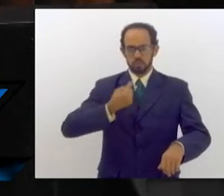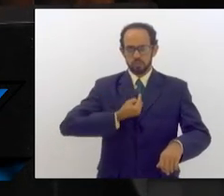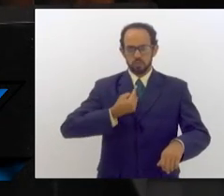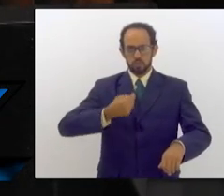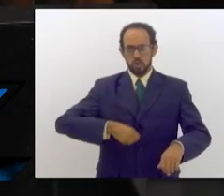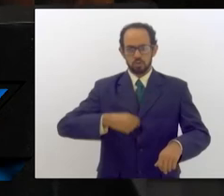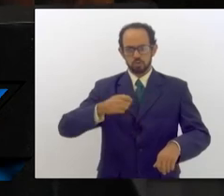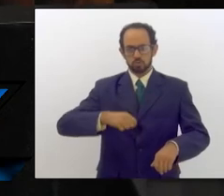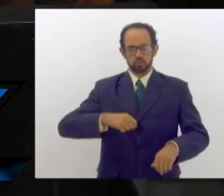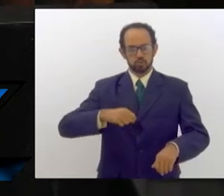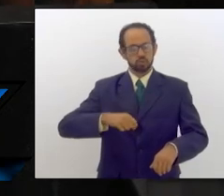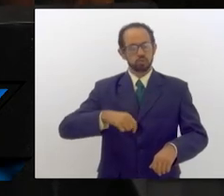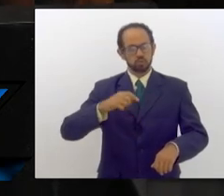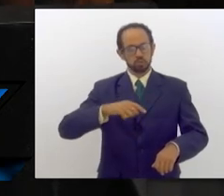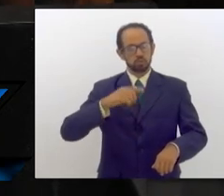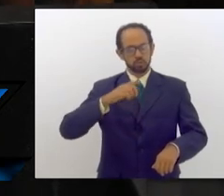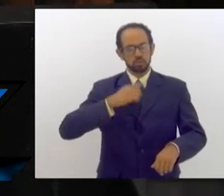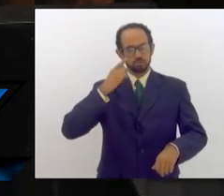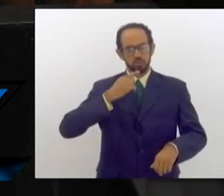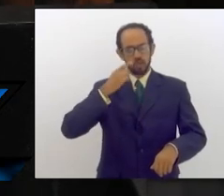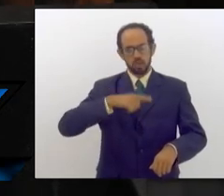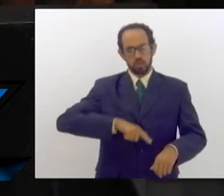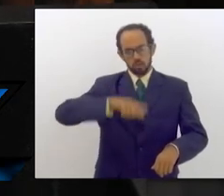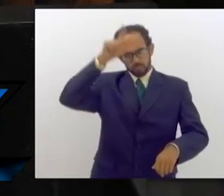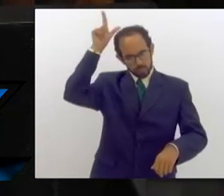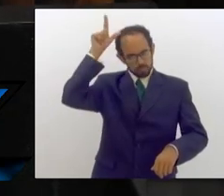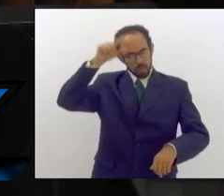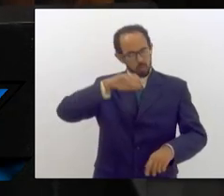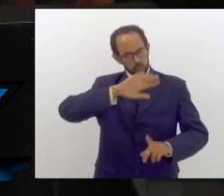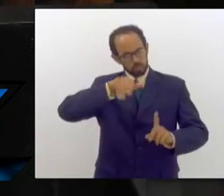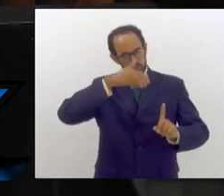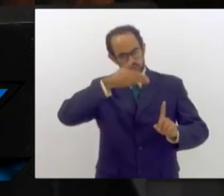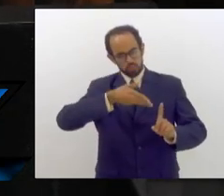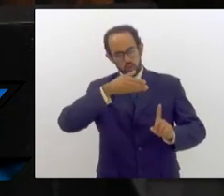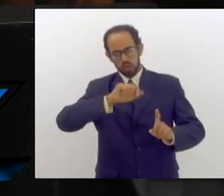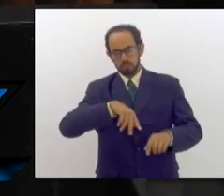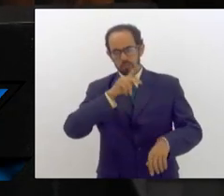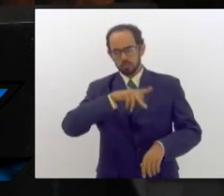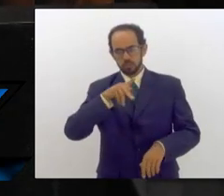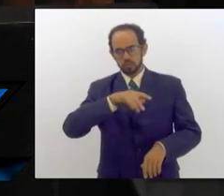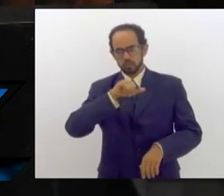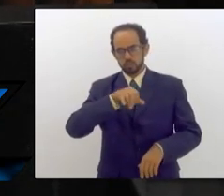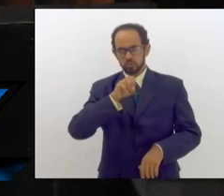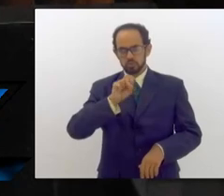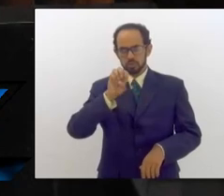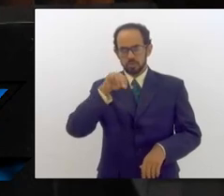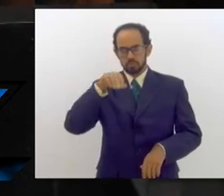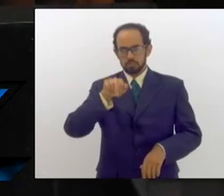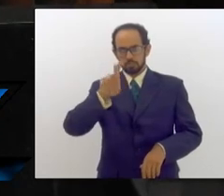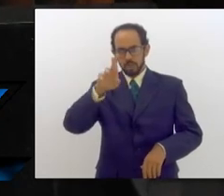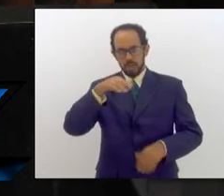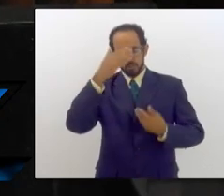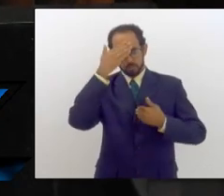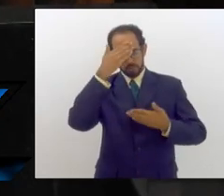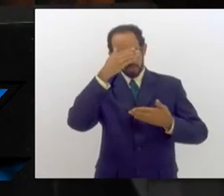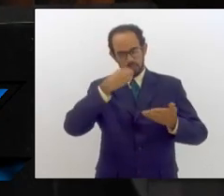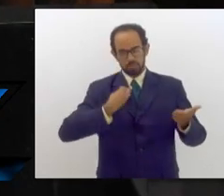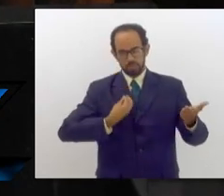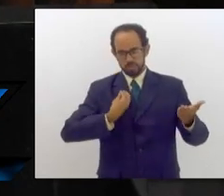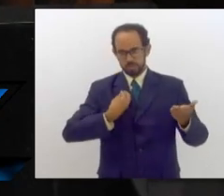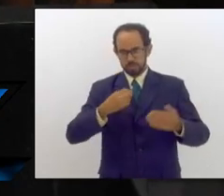Deputado Luiz Paulo que nos honra muito Professor Josimar Muito obrigado pela presença